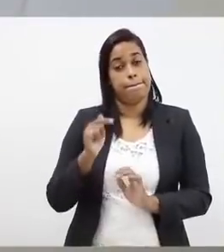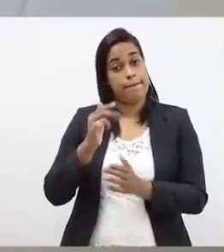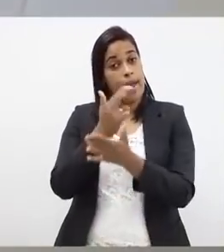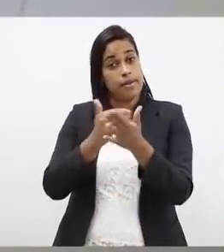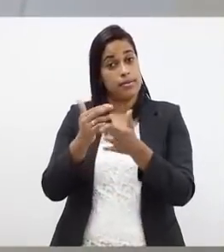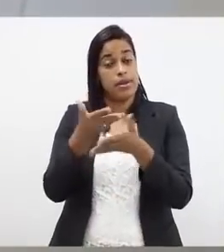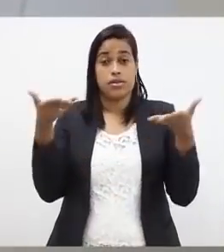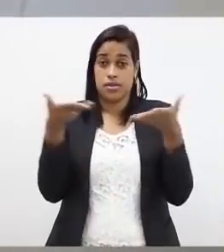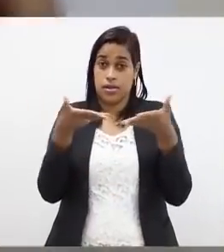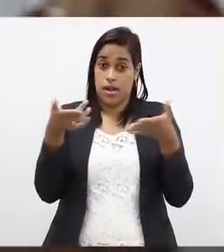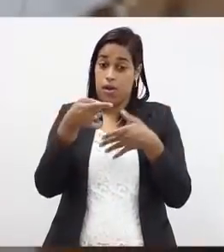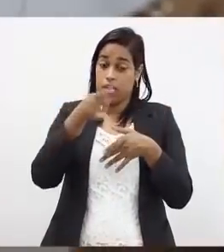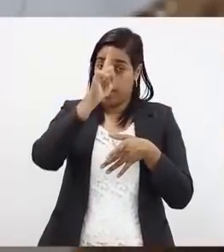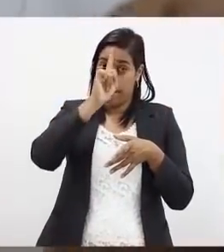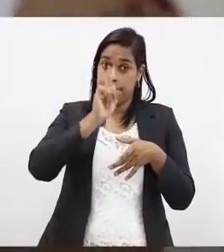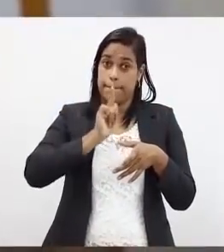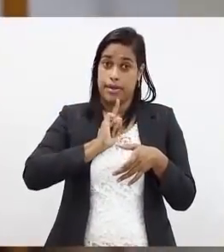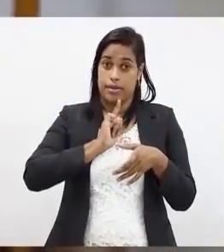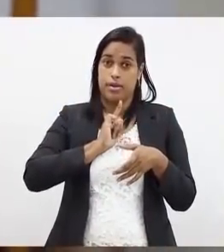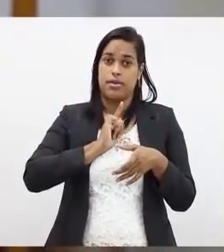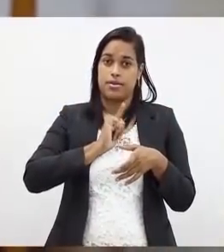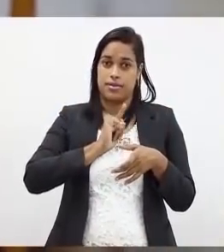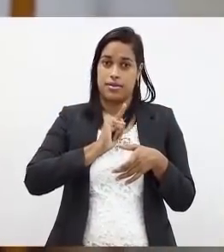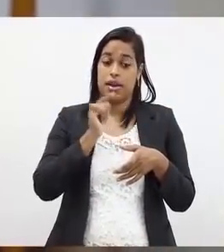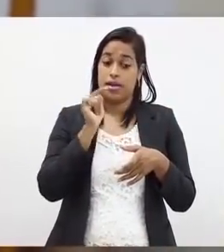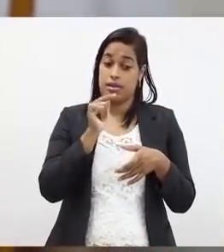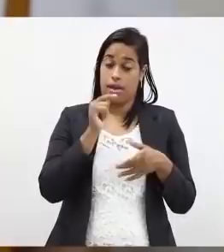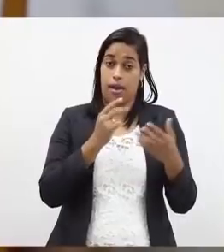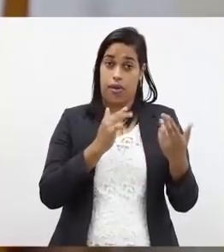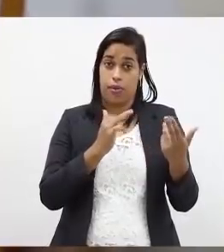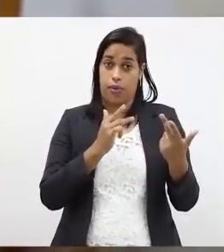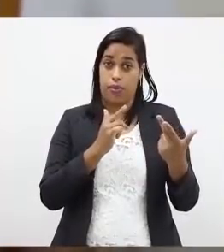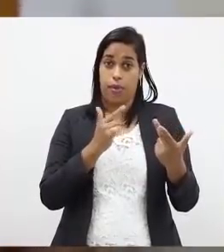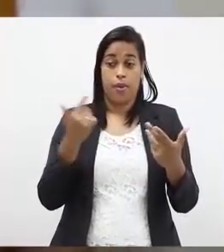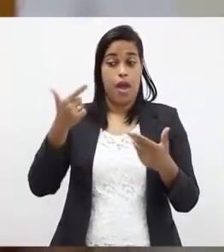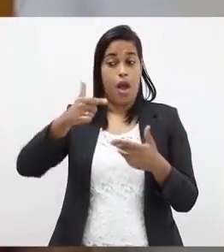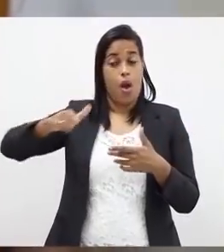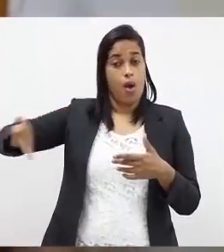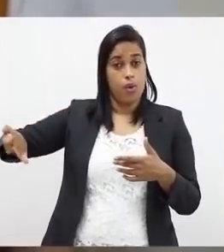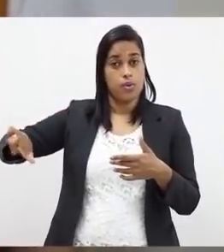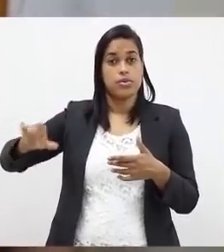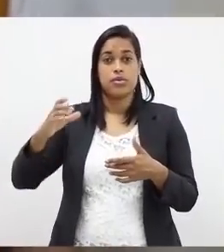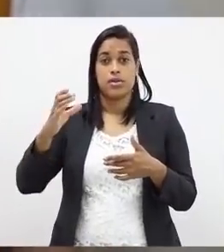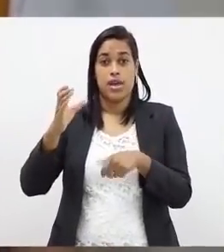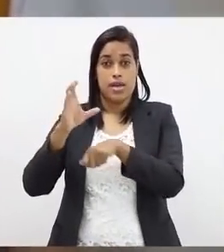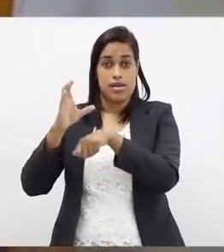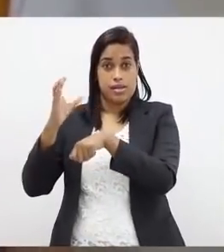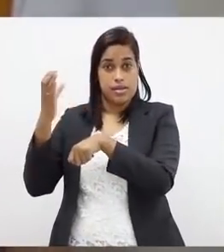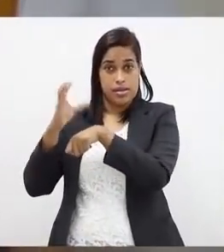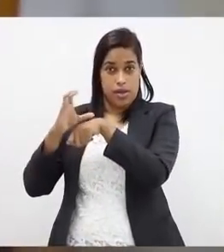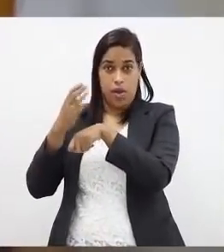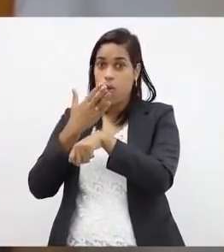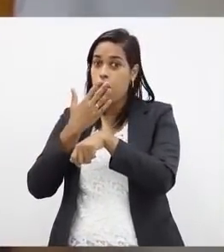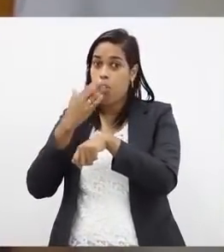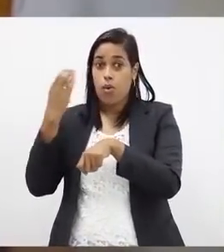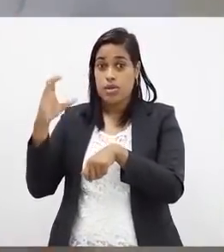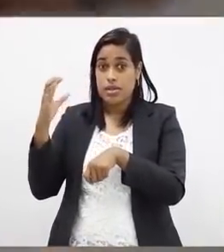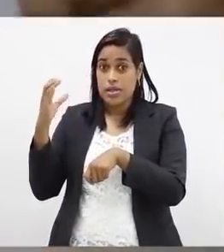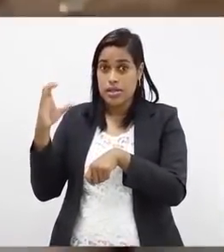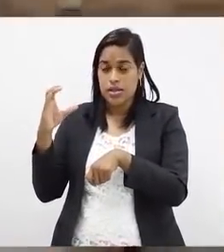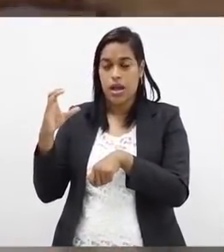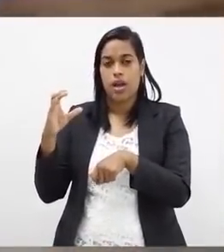Desenhei agora essa face amarela, que corresponde a essa, e essa outra face cinza, parte dela